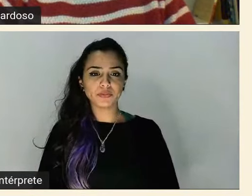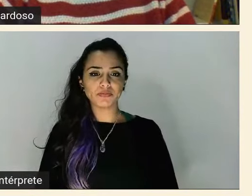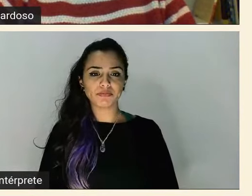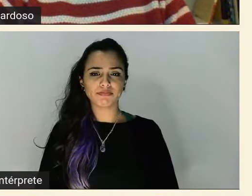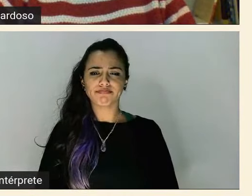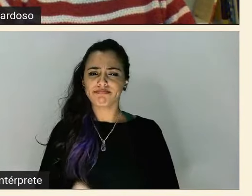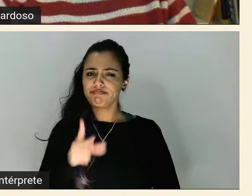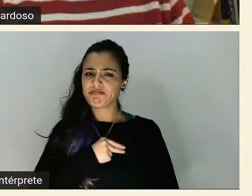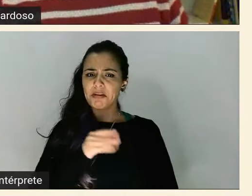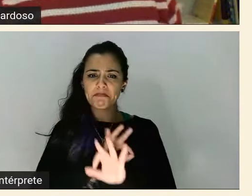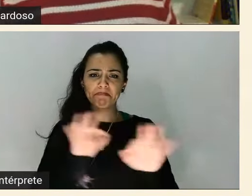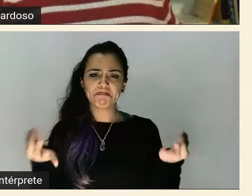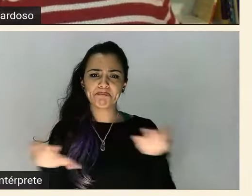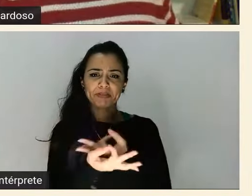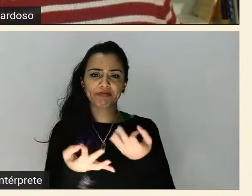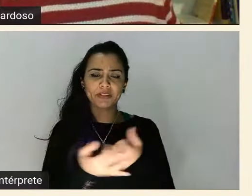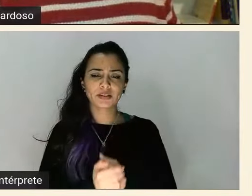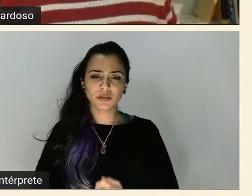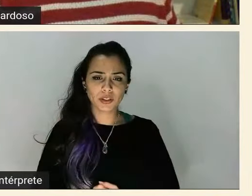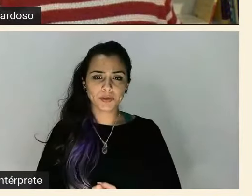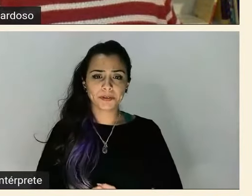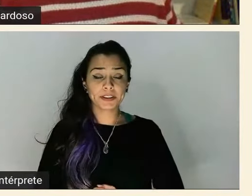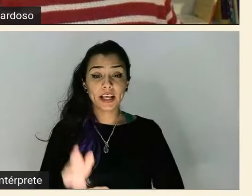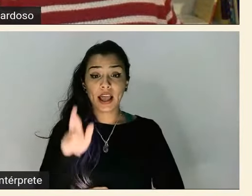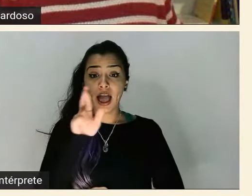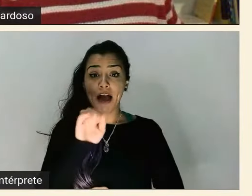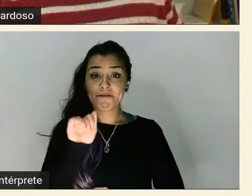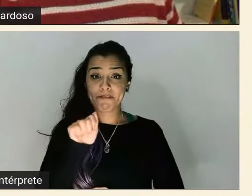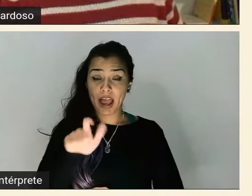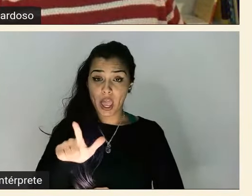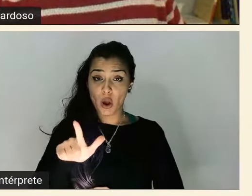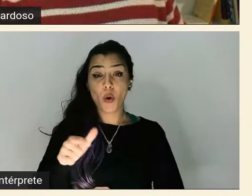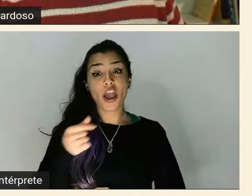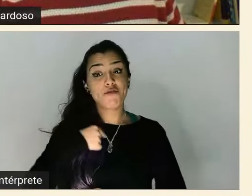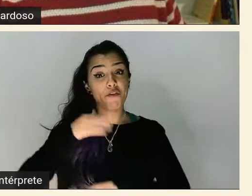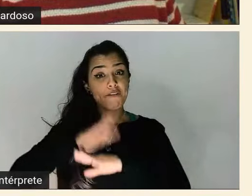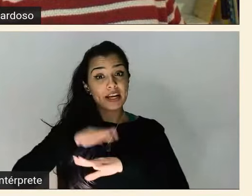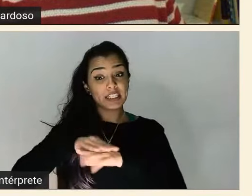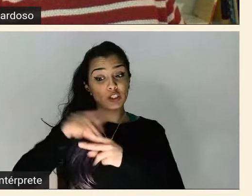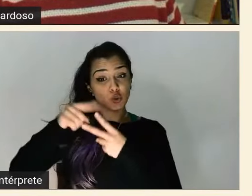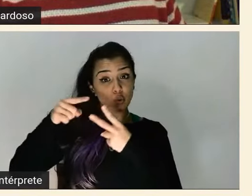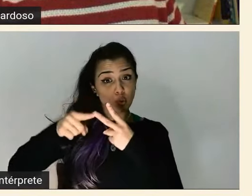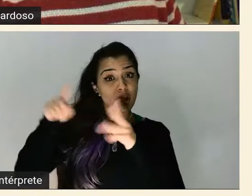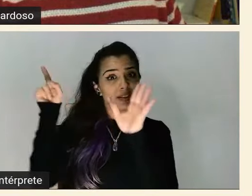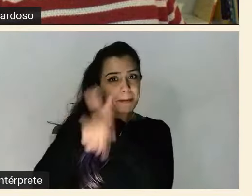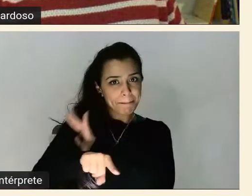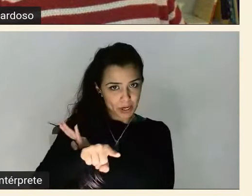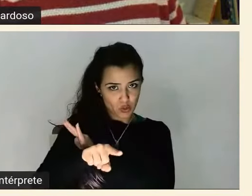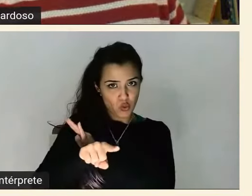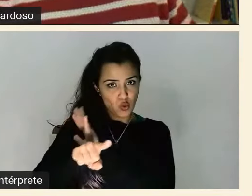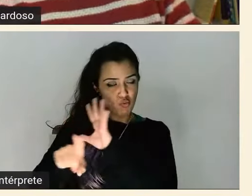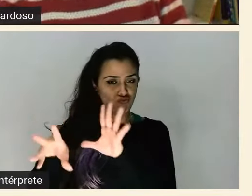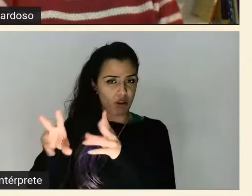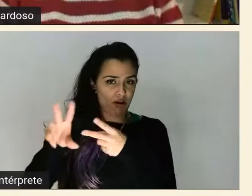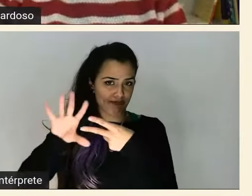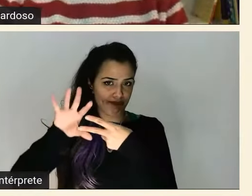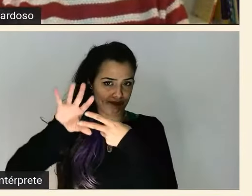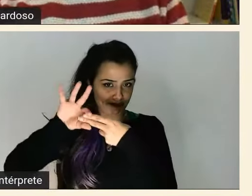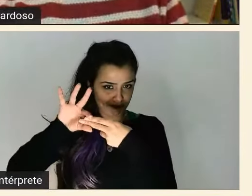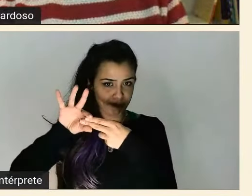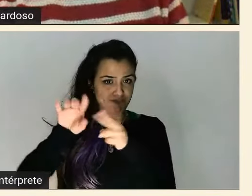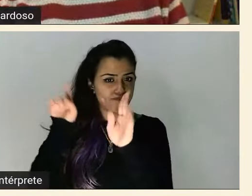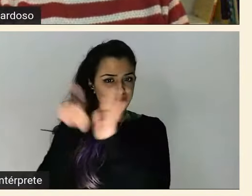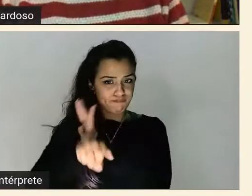Perfeito. Rafael, eu vou juntar, vou fazer duas perguntas aqui, para a gente,